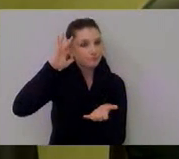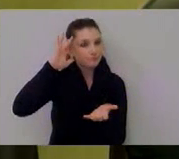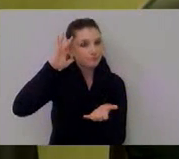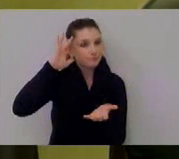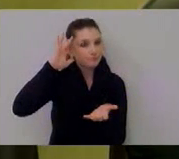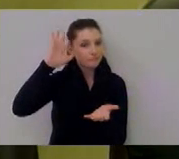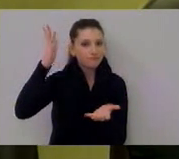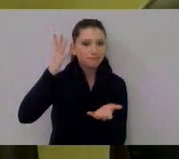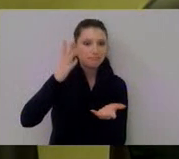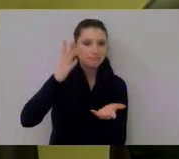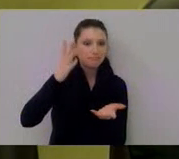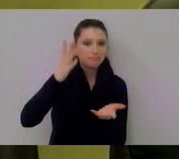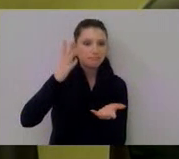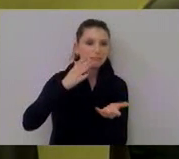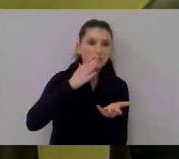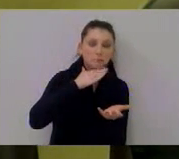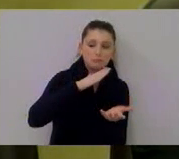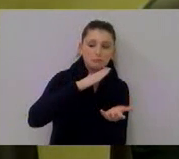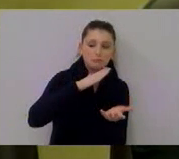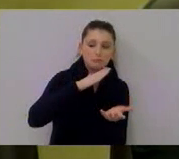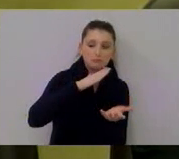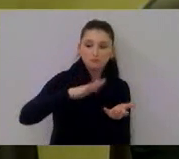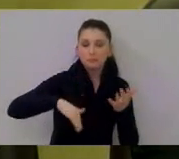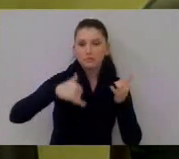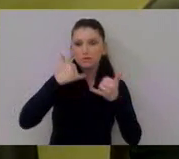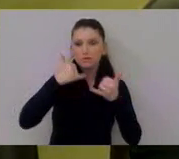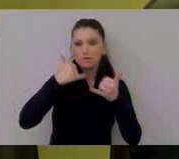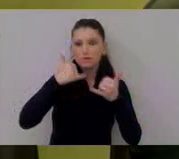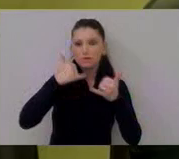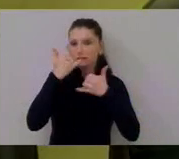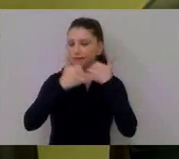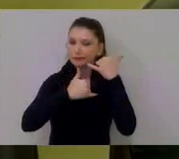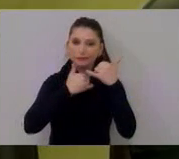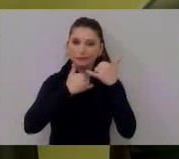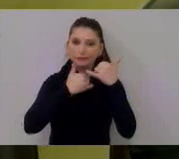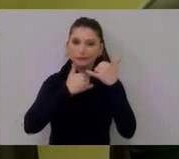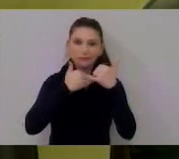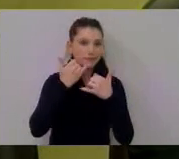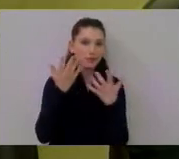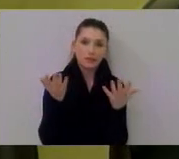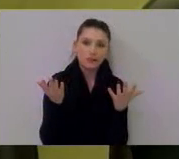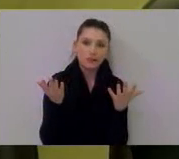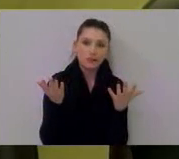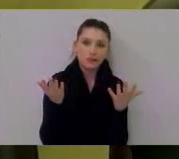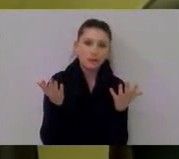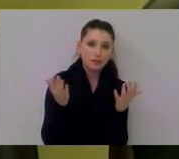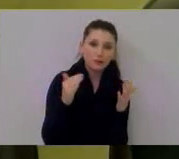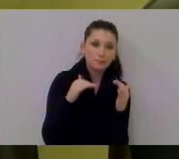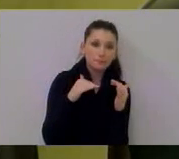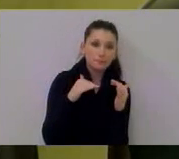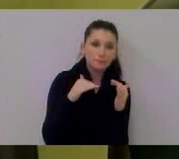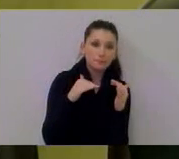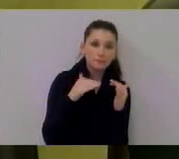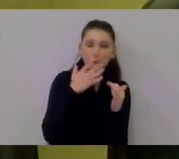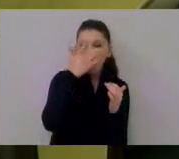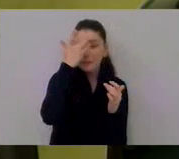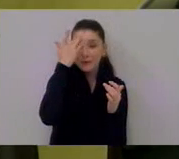crianças, imagina para a população o mau cheiro. Então a